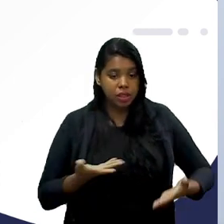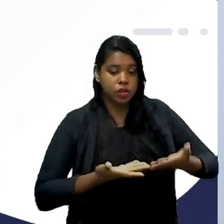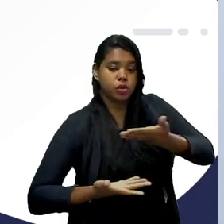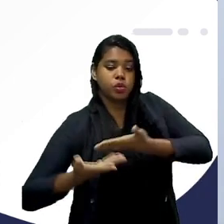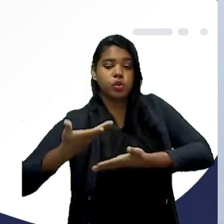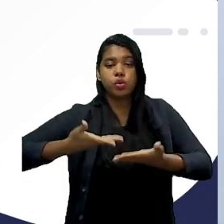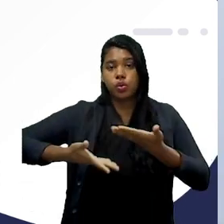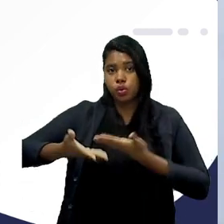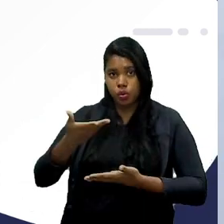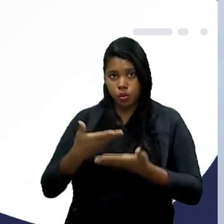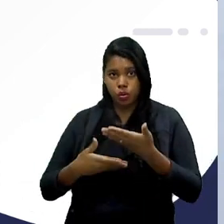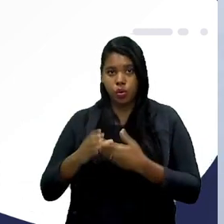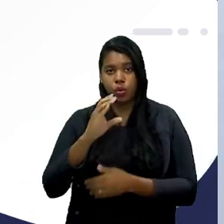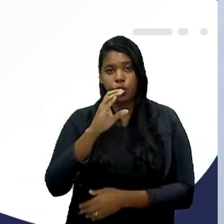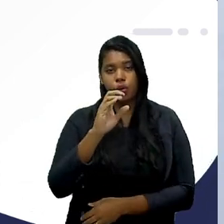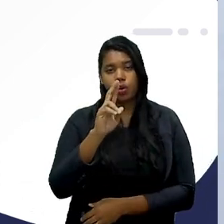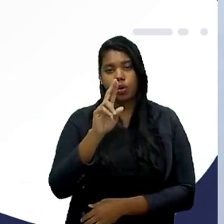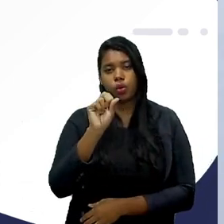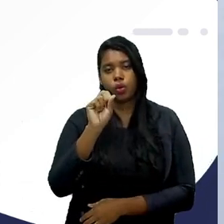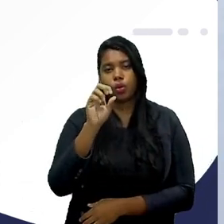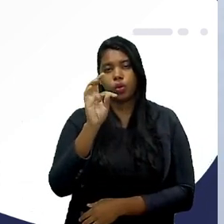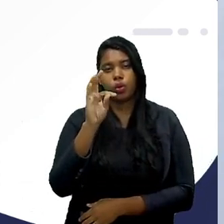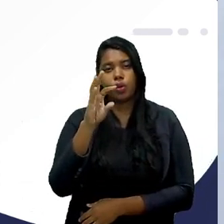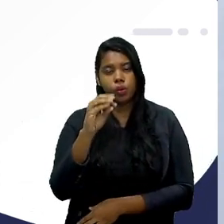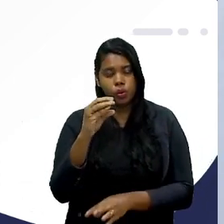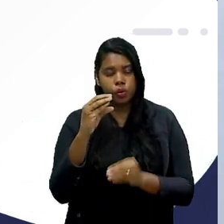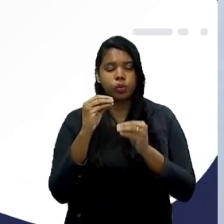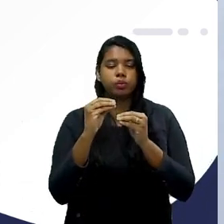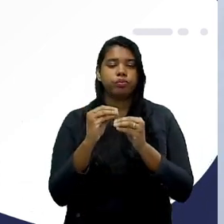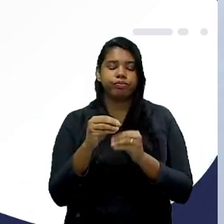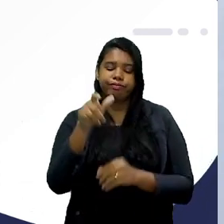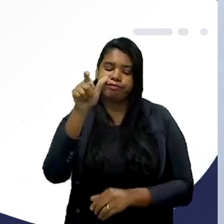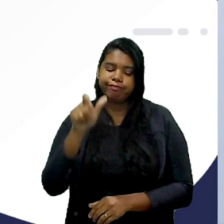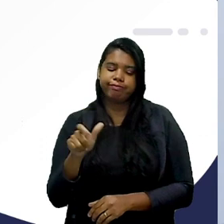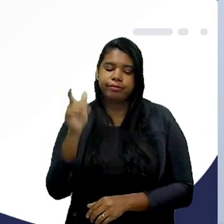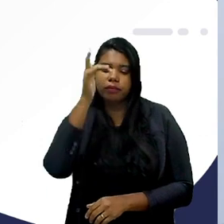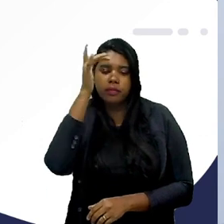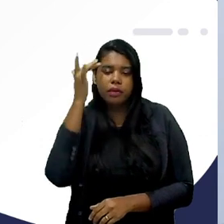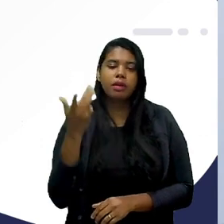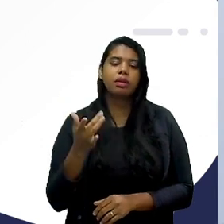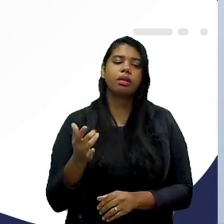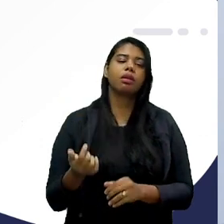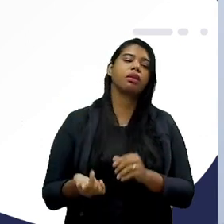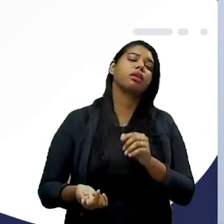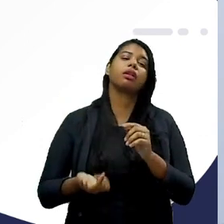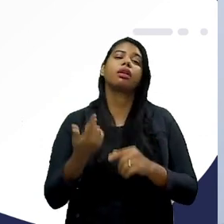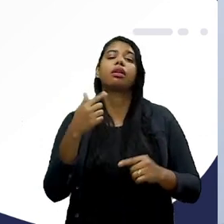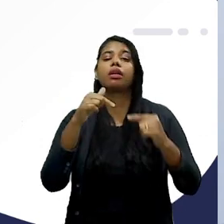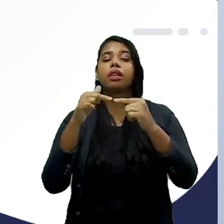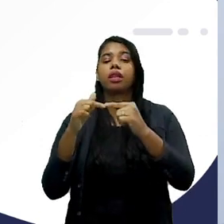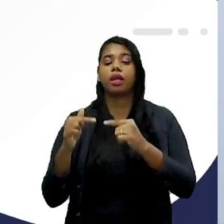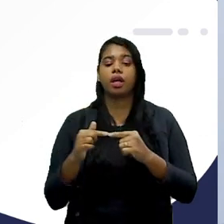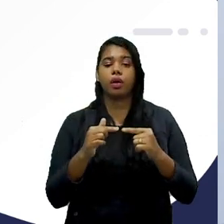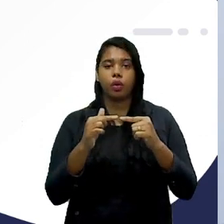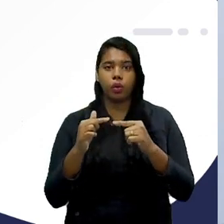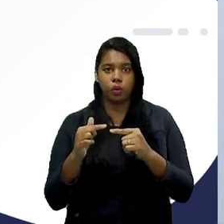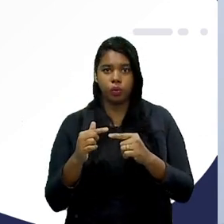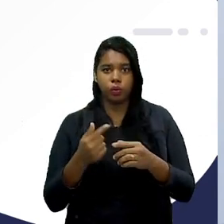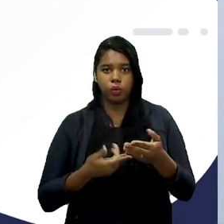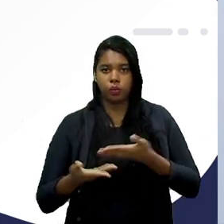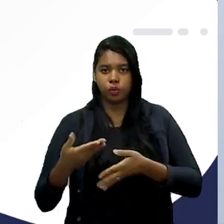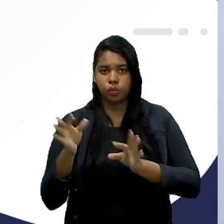nos custos, para que possa a empresa prestar o seu serviço e operacionalizar de acordo com o seu ramo de